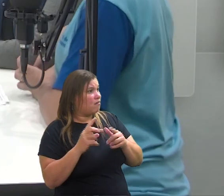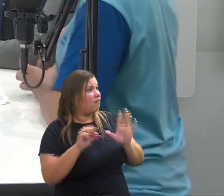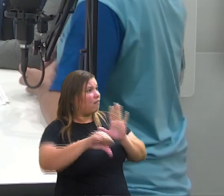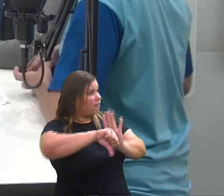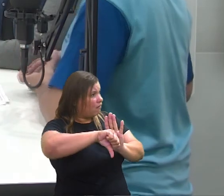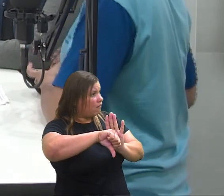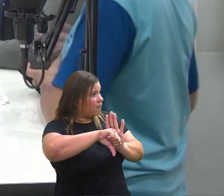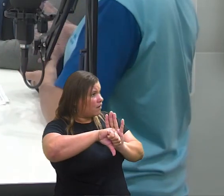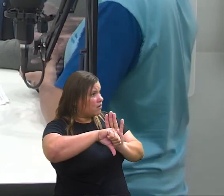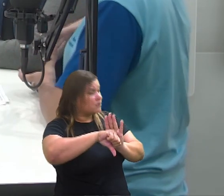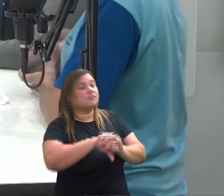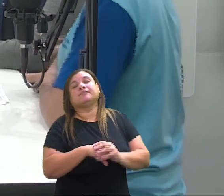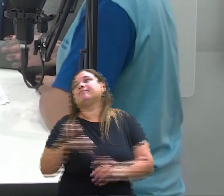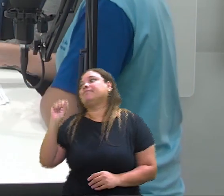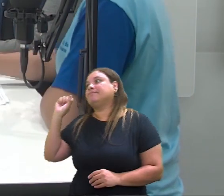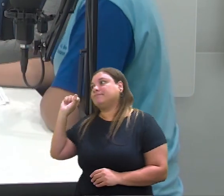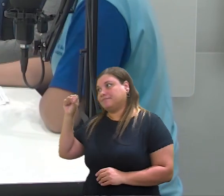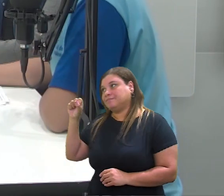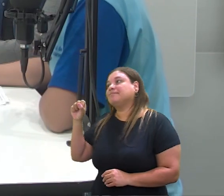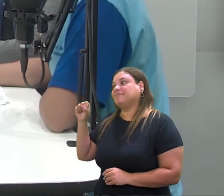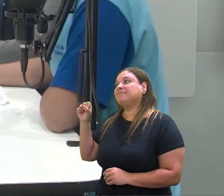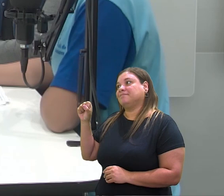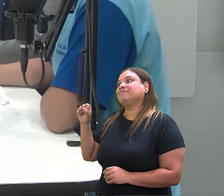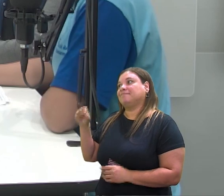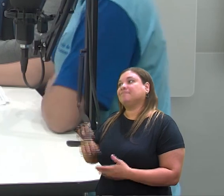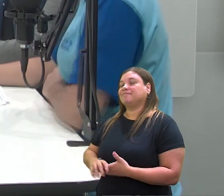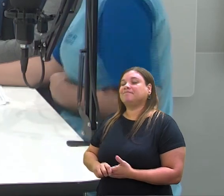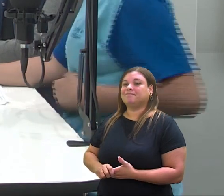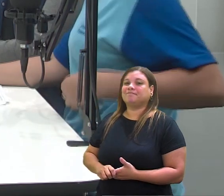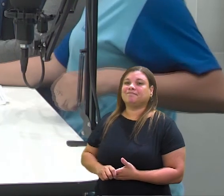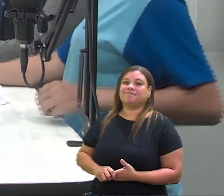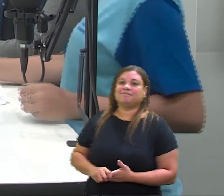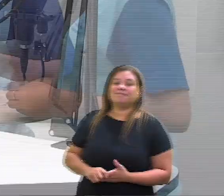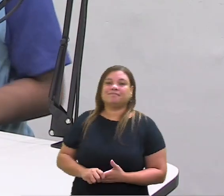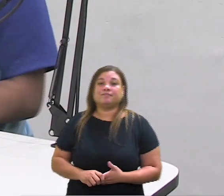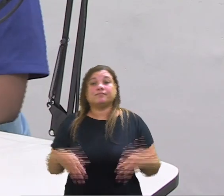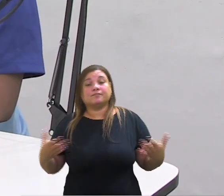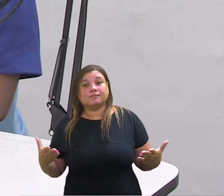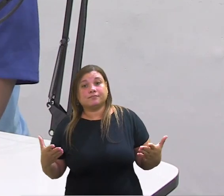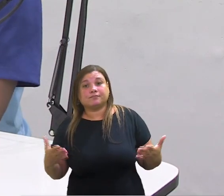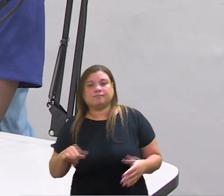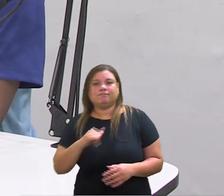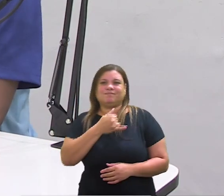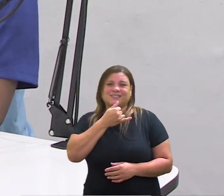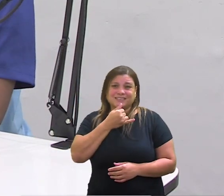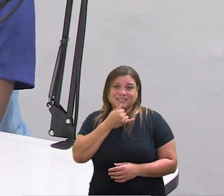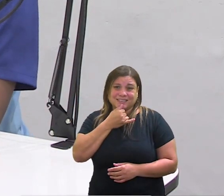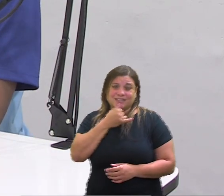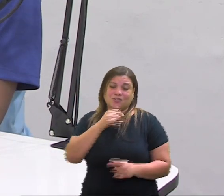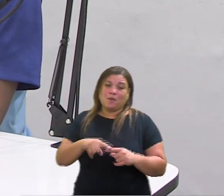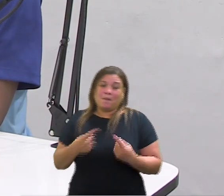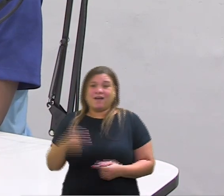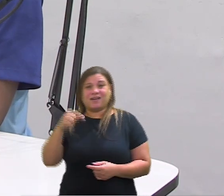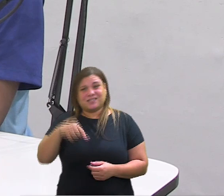te desrespeitar, aquilo Vira cresce aquela bola. e pode tornar um desacato. Sim. Infelizmente, aqui na nossa cidade, tivemos alguns tipos